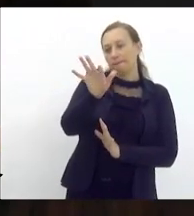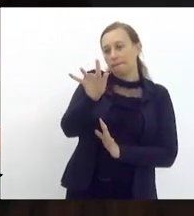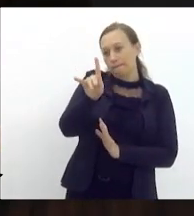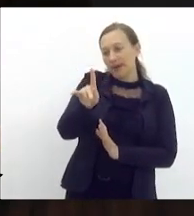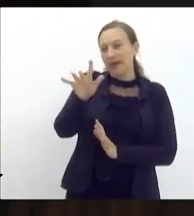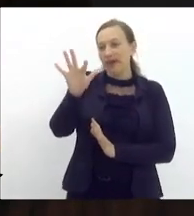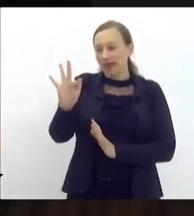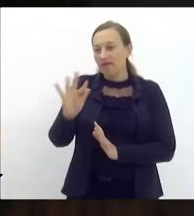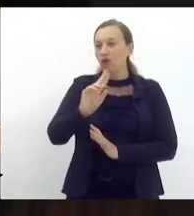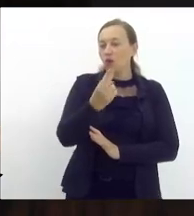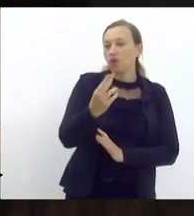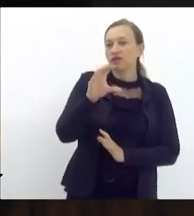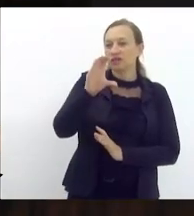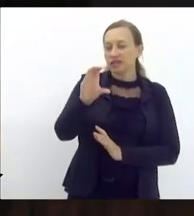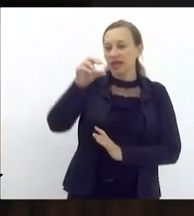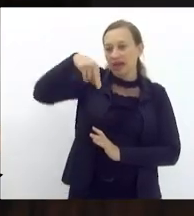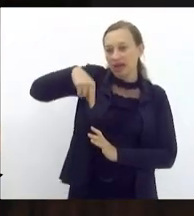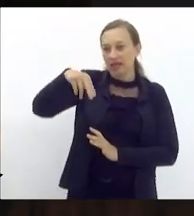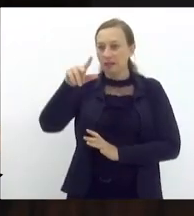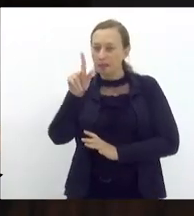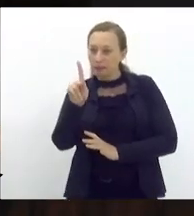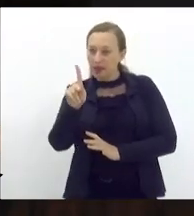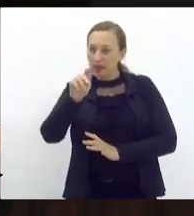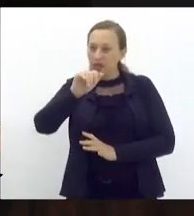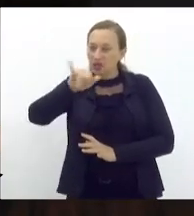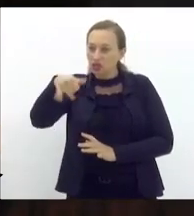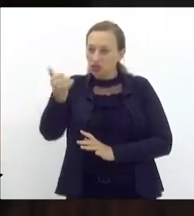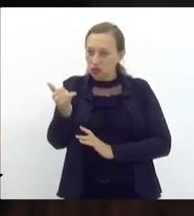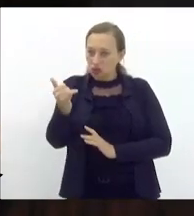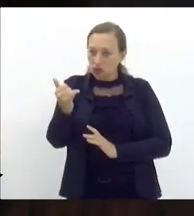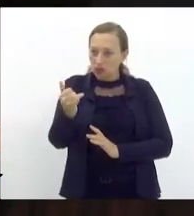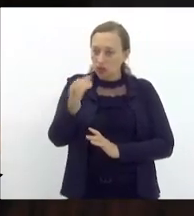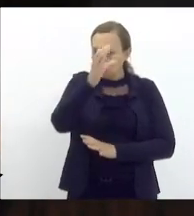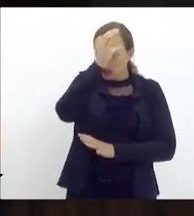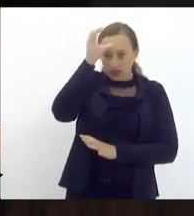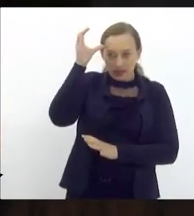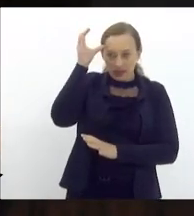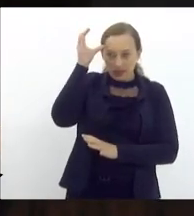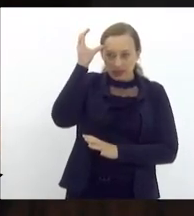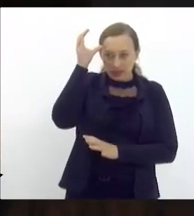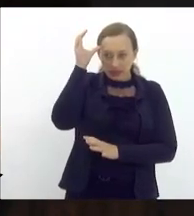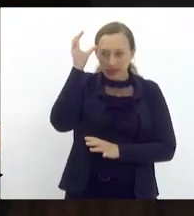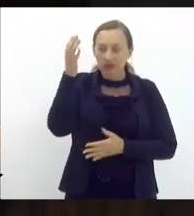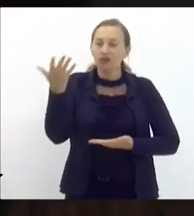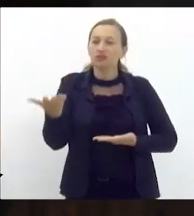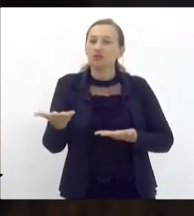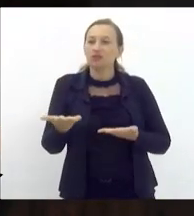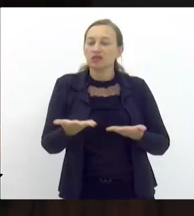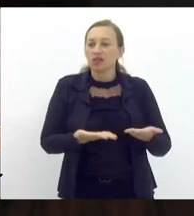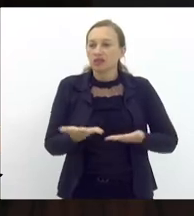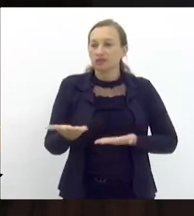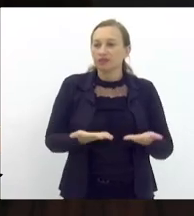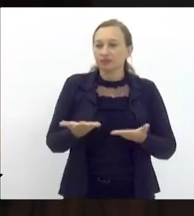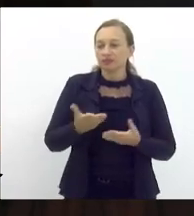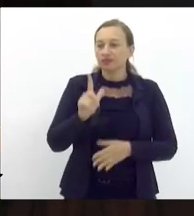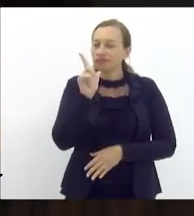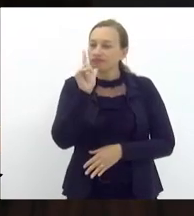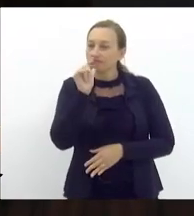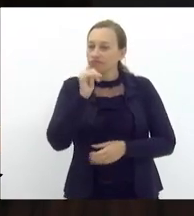CNPJ do Consumidor dos serviços concedidos de água e esgoto no estado do Rio de Janeiro